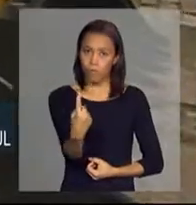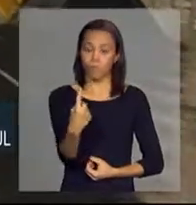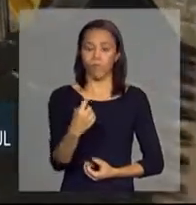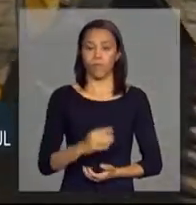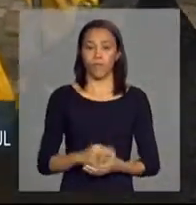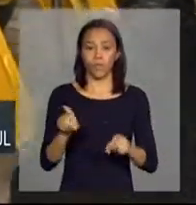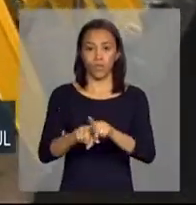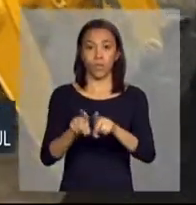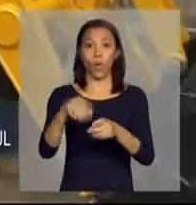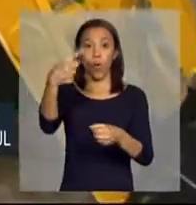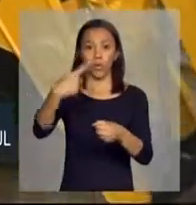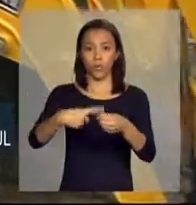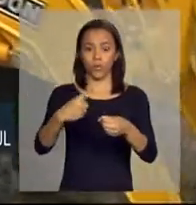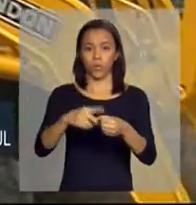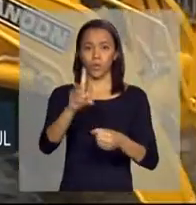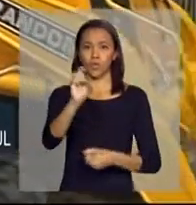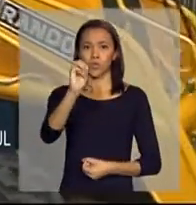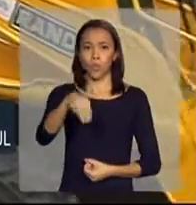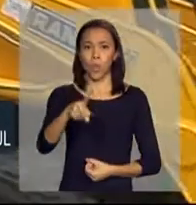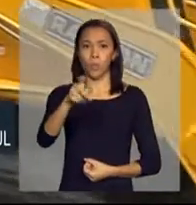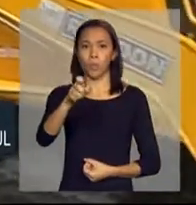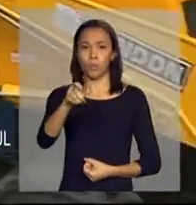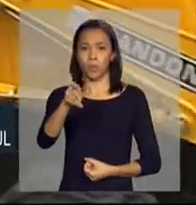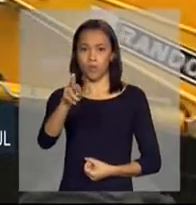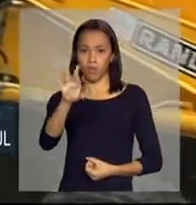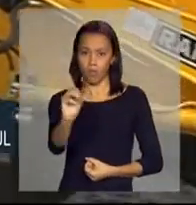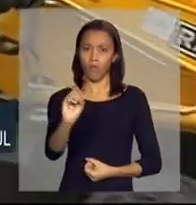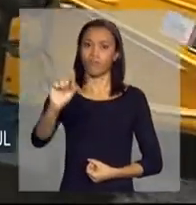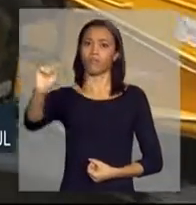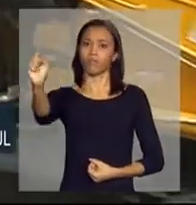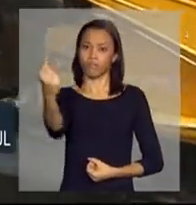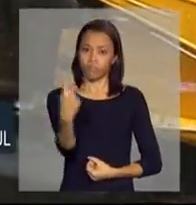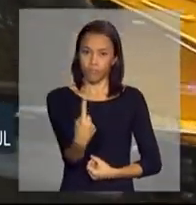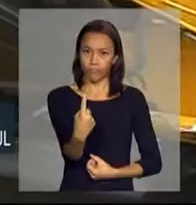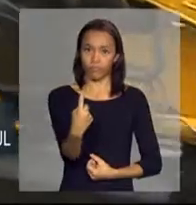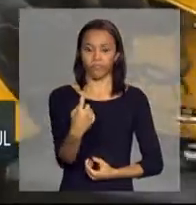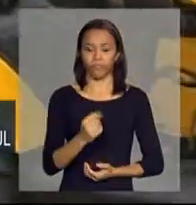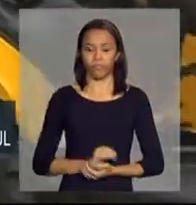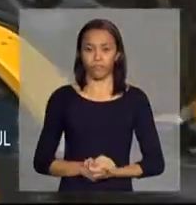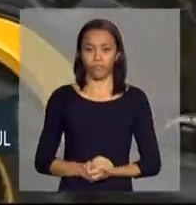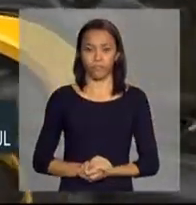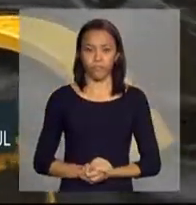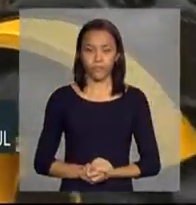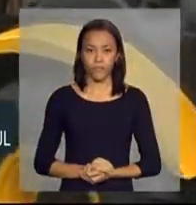Dom Pedro de Alcântara, prefeito Márcio Dimer Biasi.